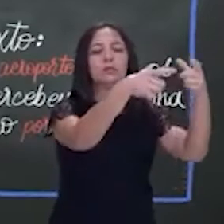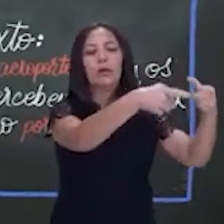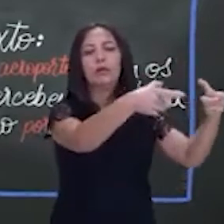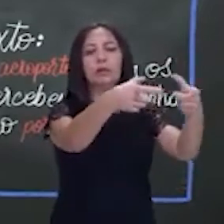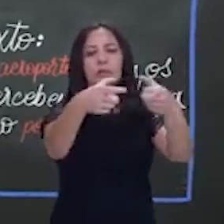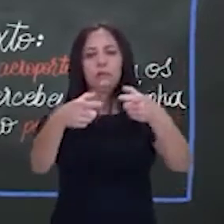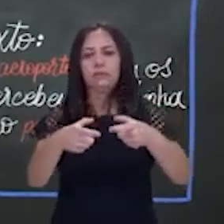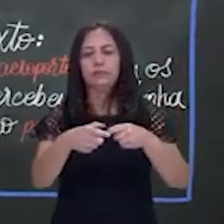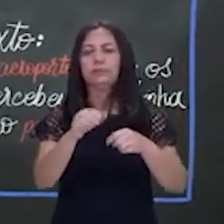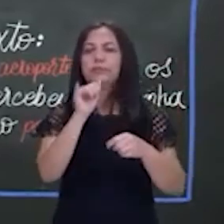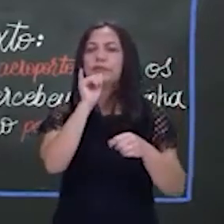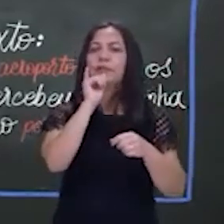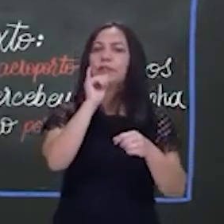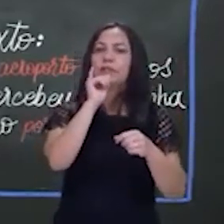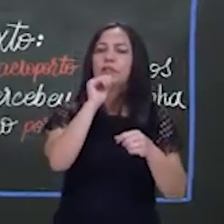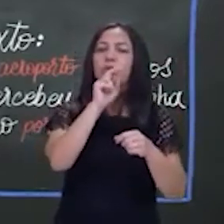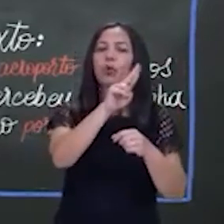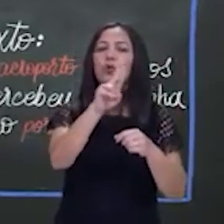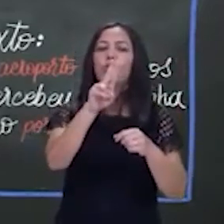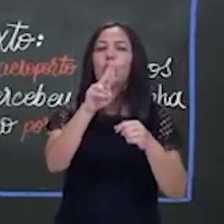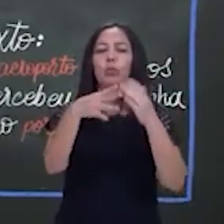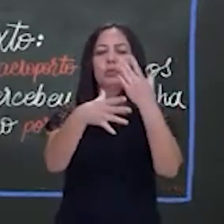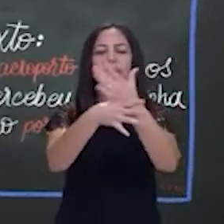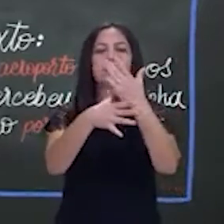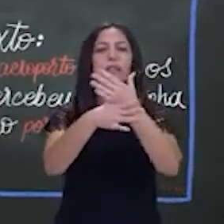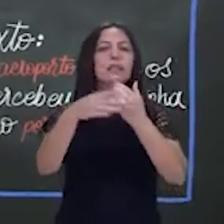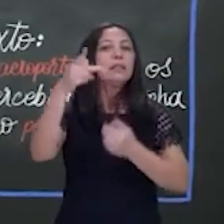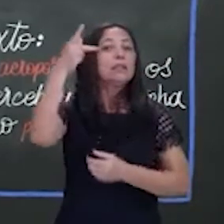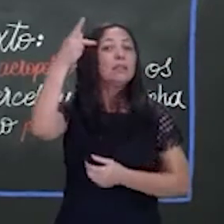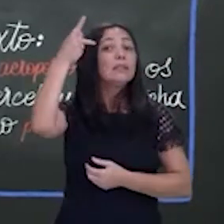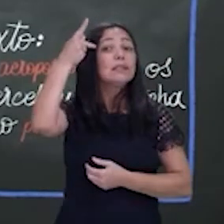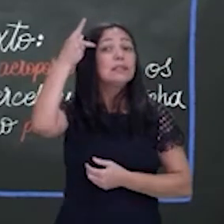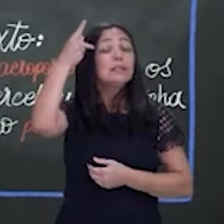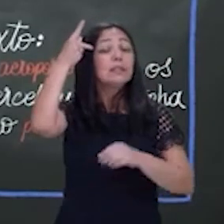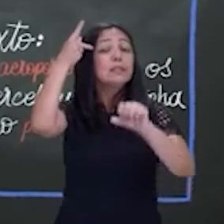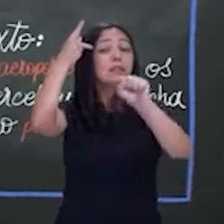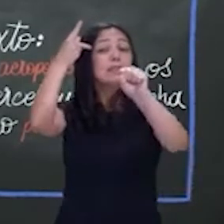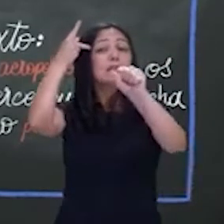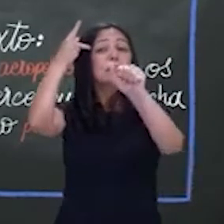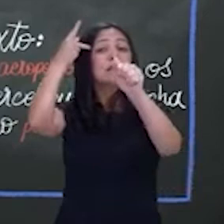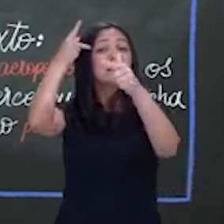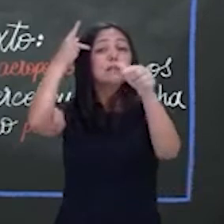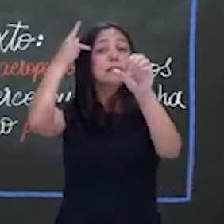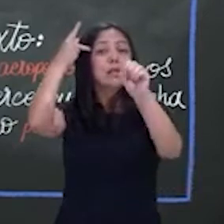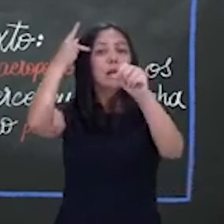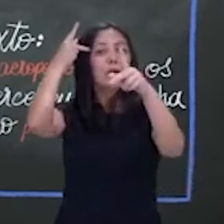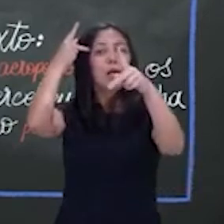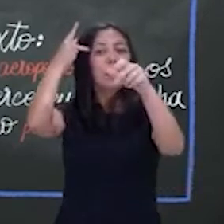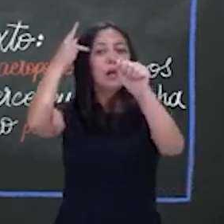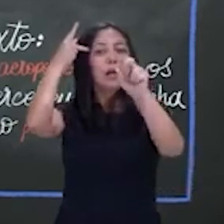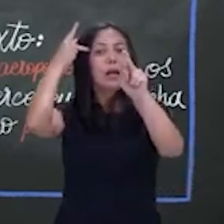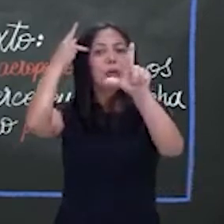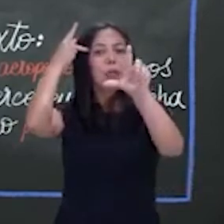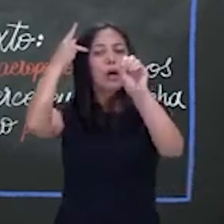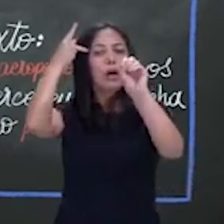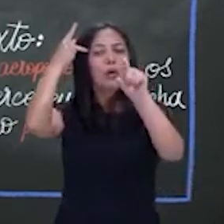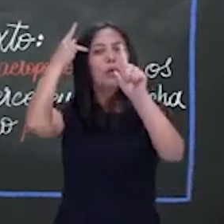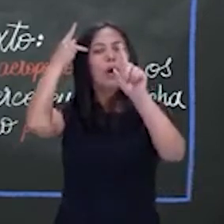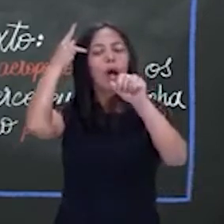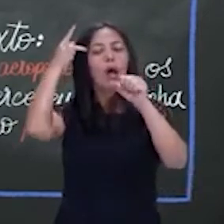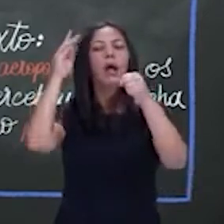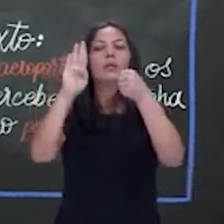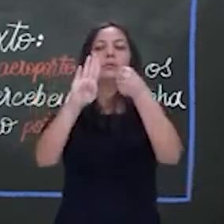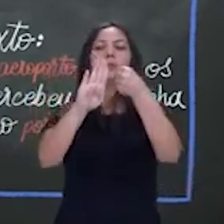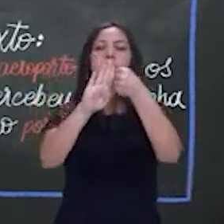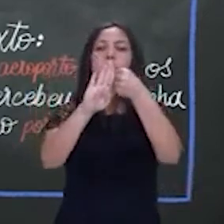um substantivo próprio. Então, se eu uso, por exemplo, o nome da cidade de São Paulo, essa cidade, São Paulo, é um substantivo, esse nome é um